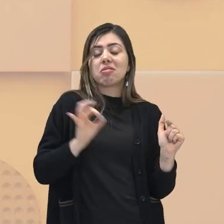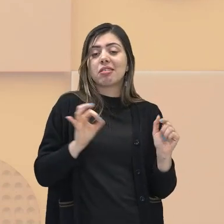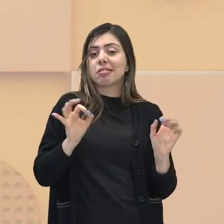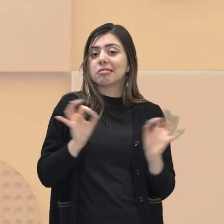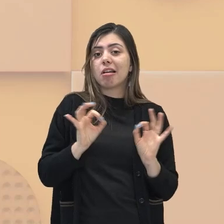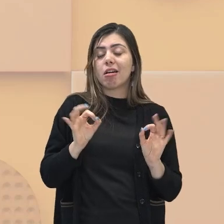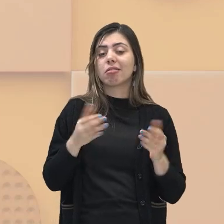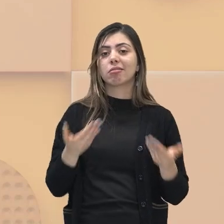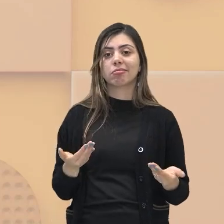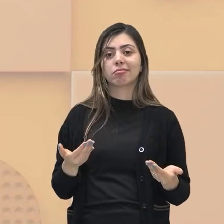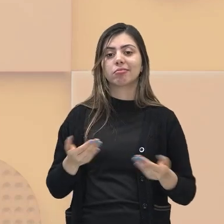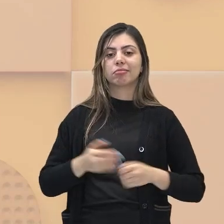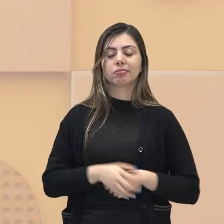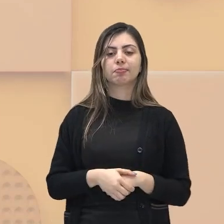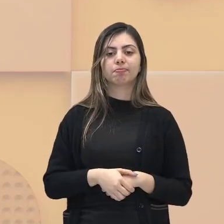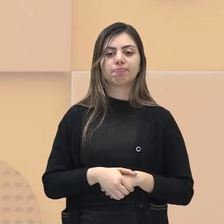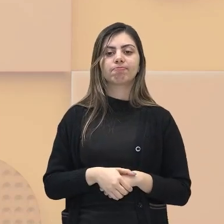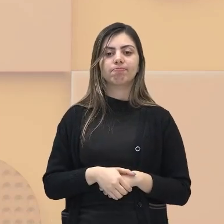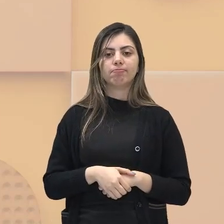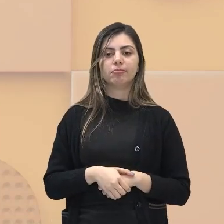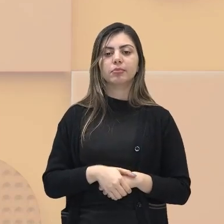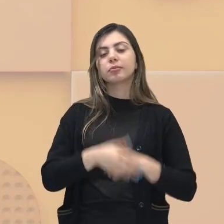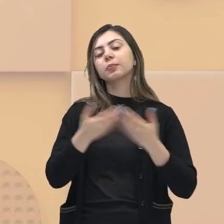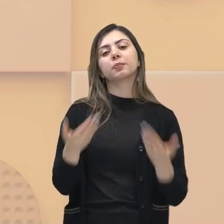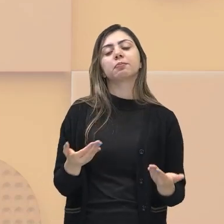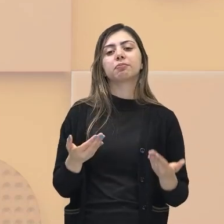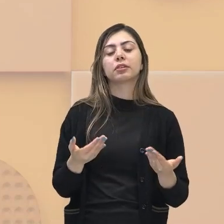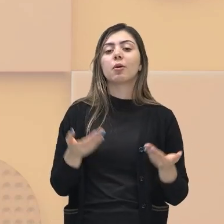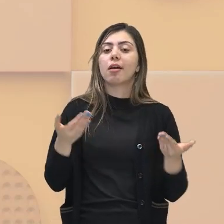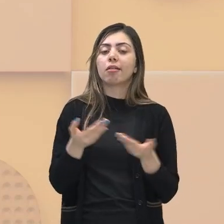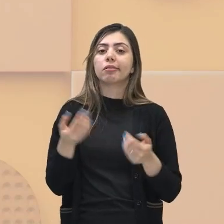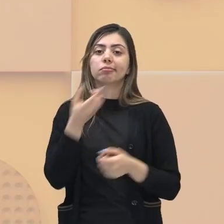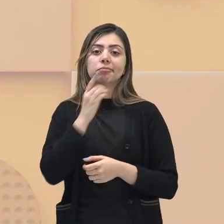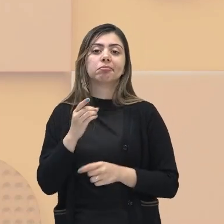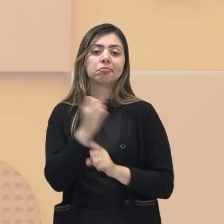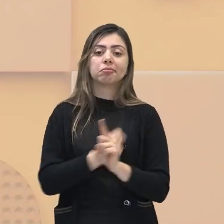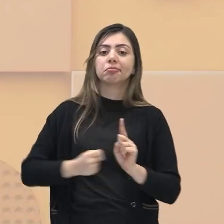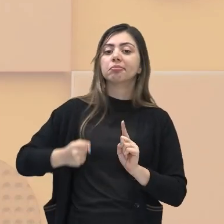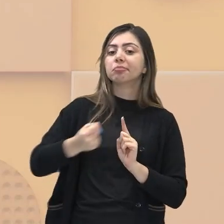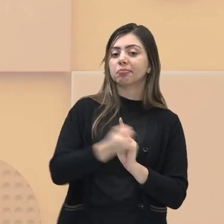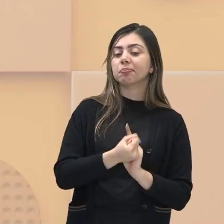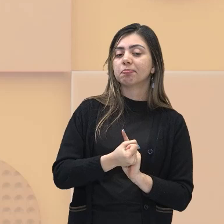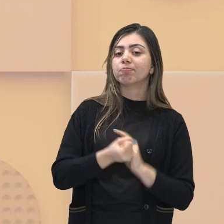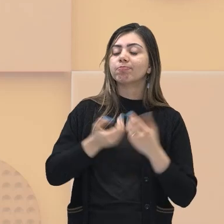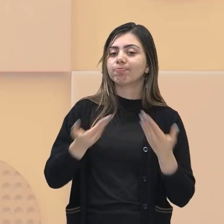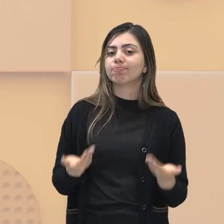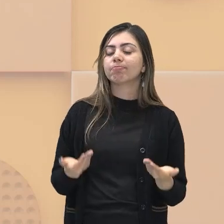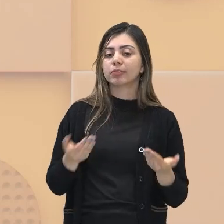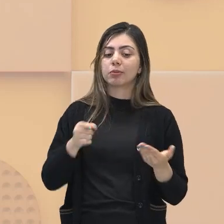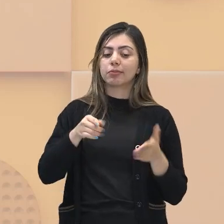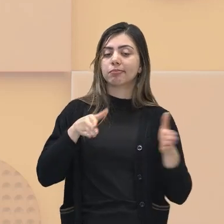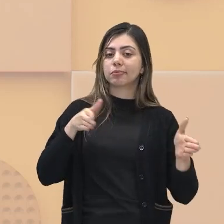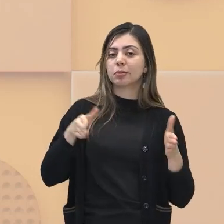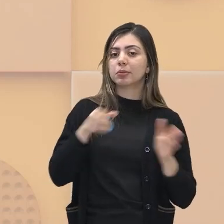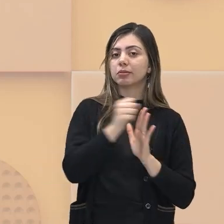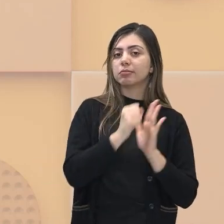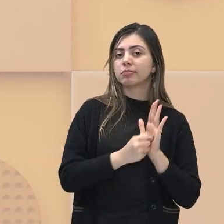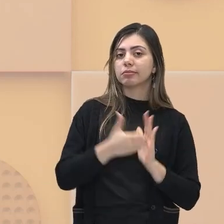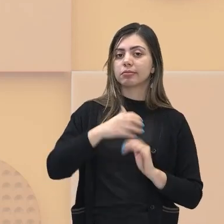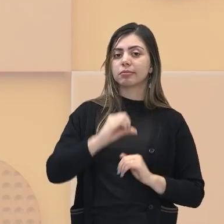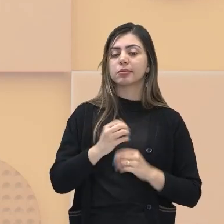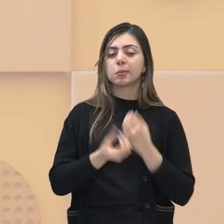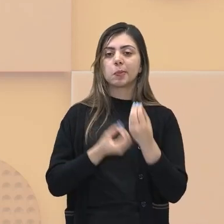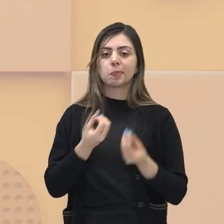mesmo conhecer o outro. Então, o darwinismo social, né, desse momento aí do século